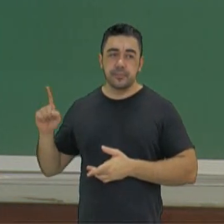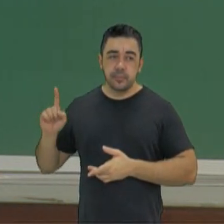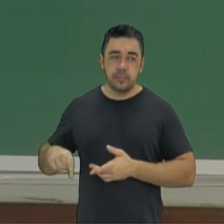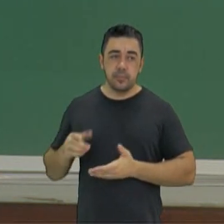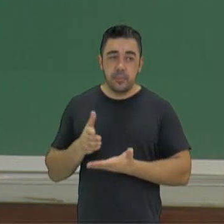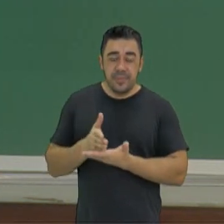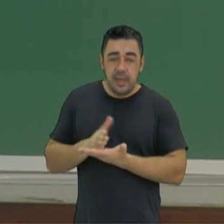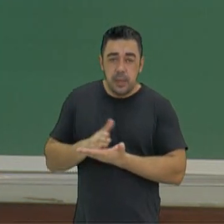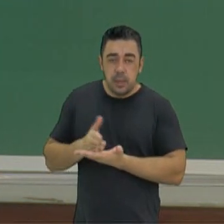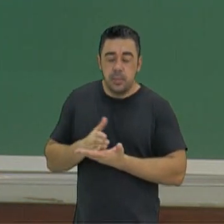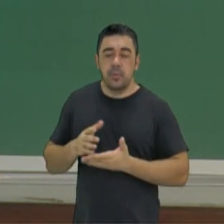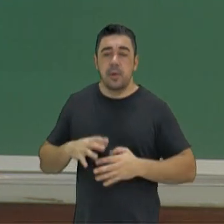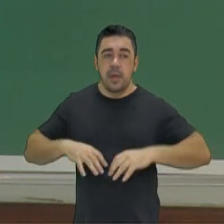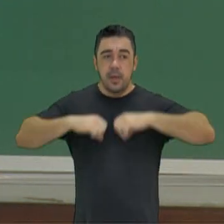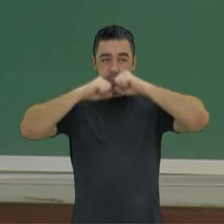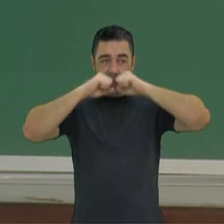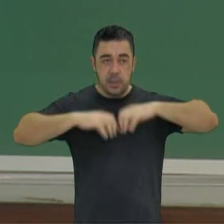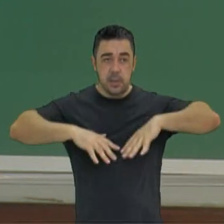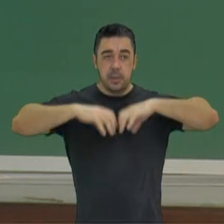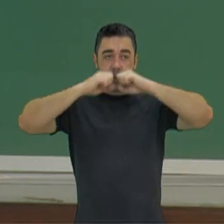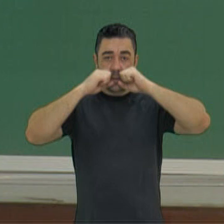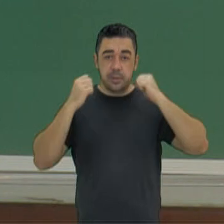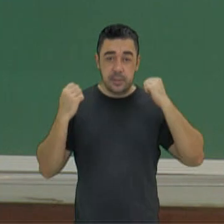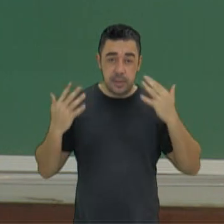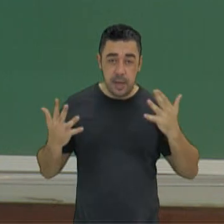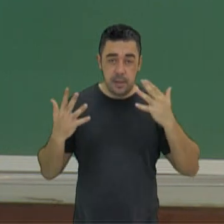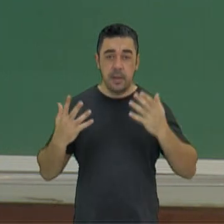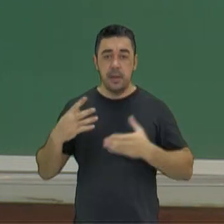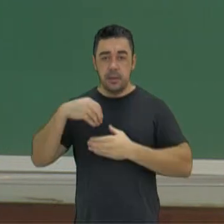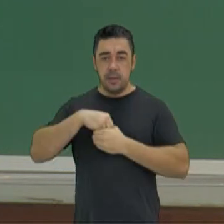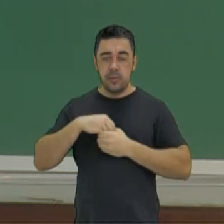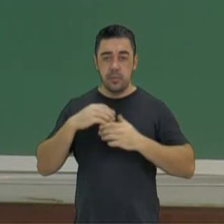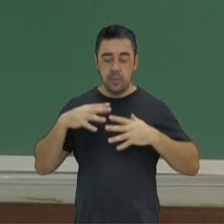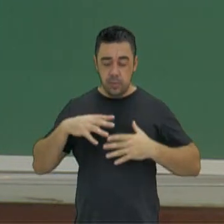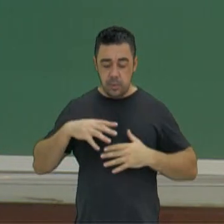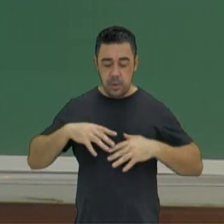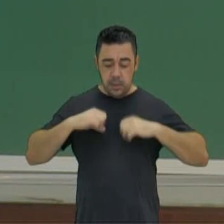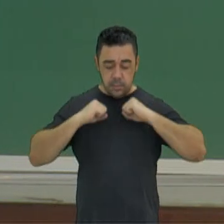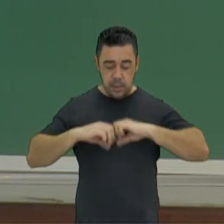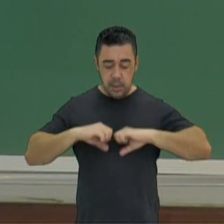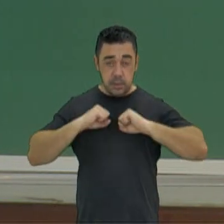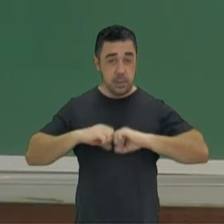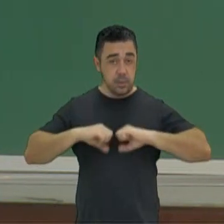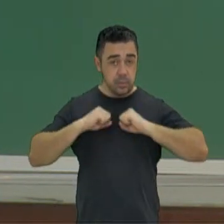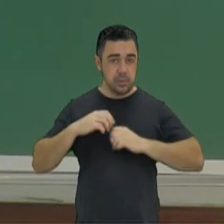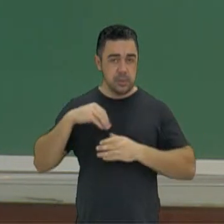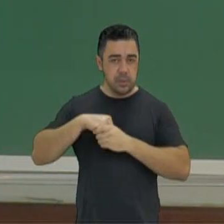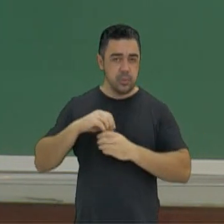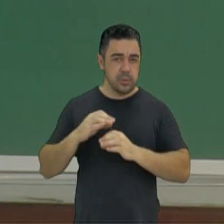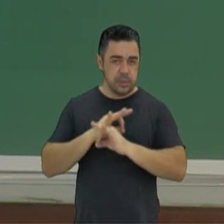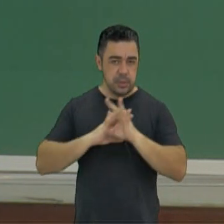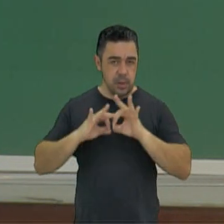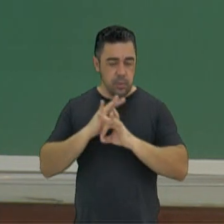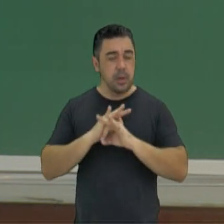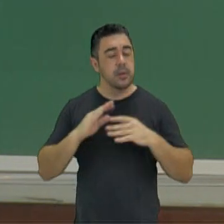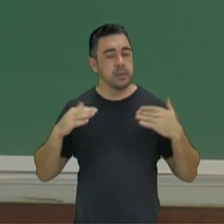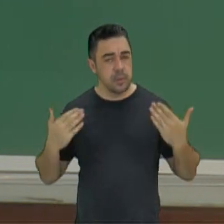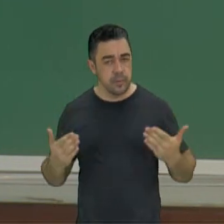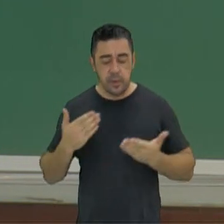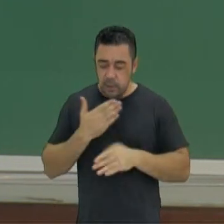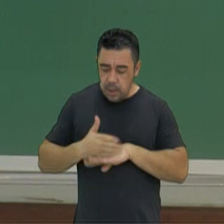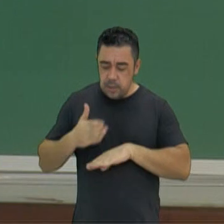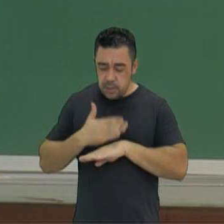claro que conforme você vai deixando o seu corpo mais treinado, esse equilíbrio ele vai ficando cada vez melhor, ele vai